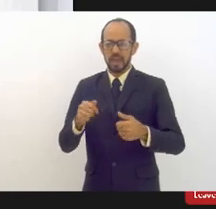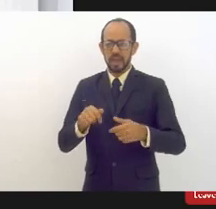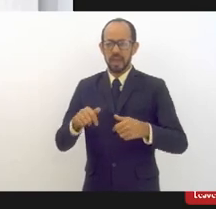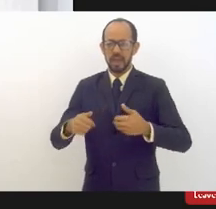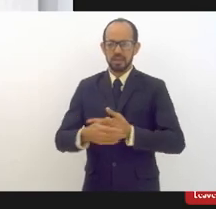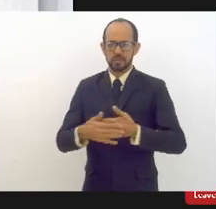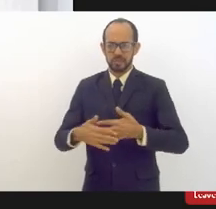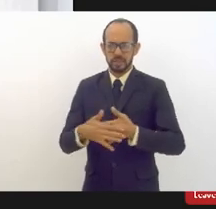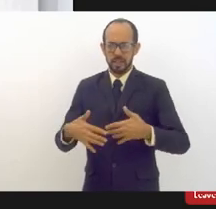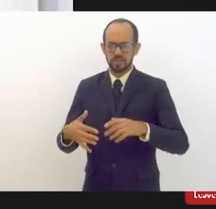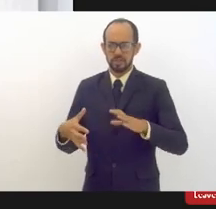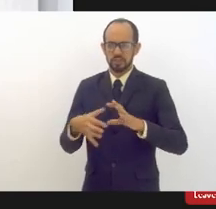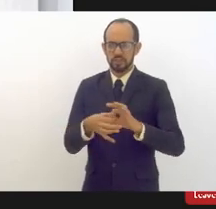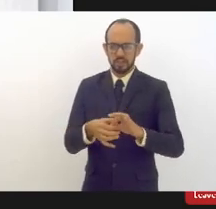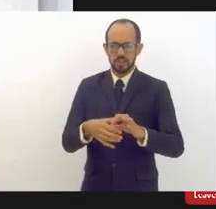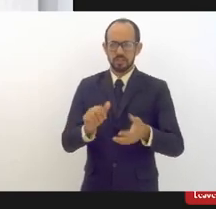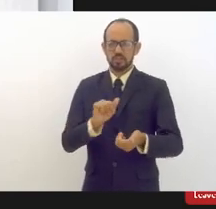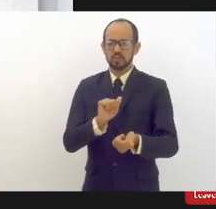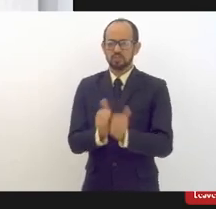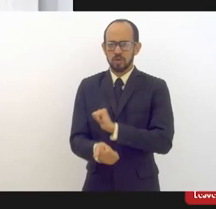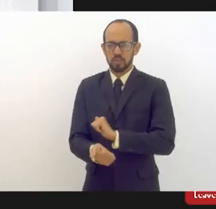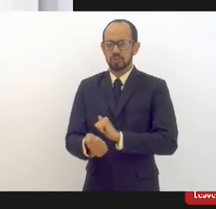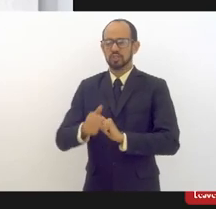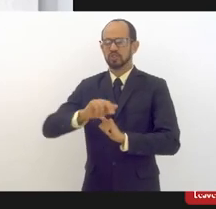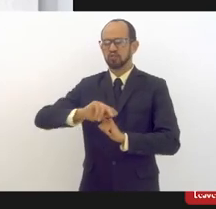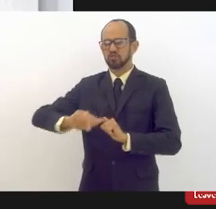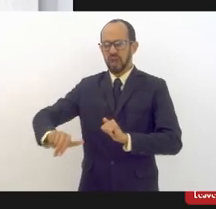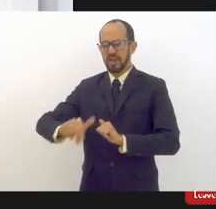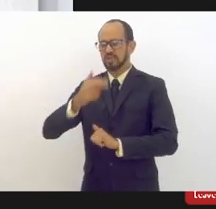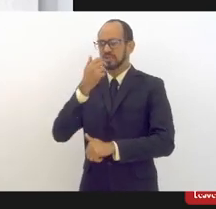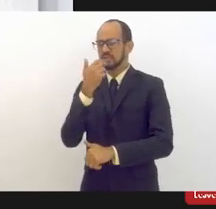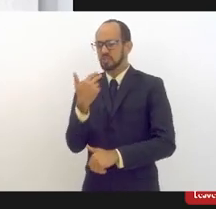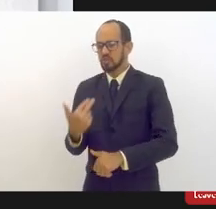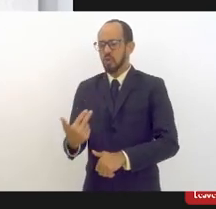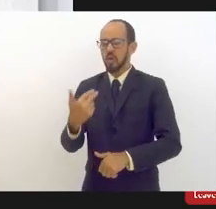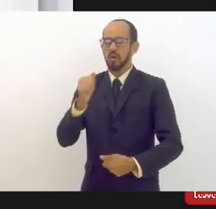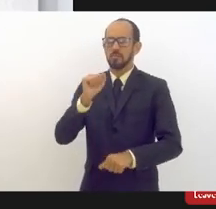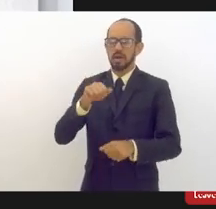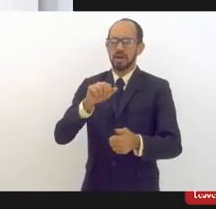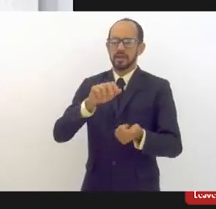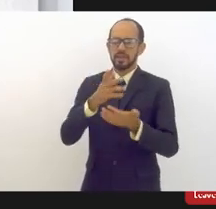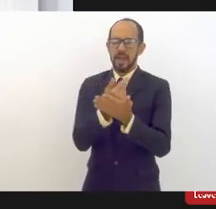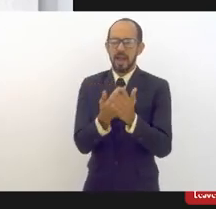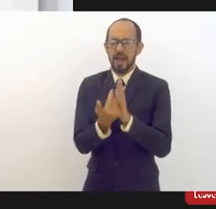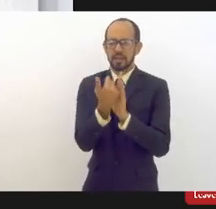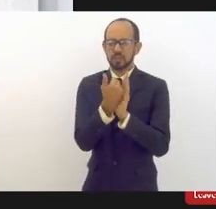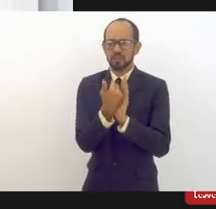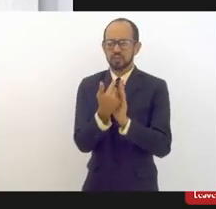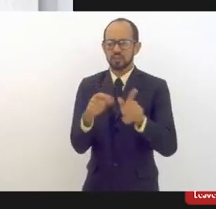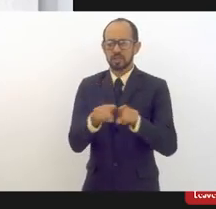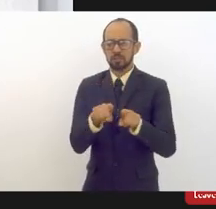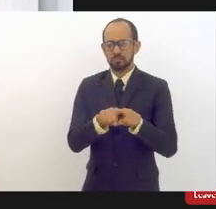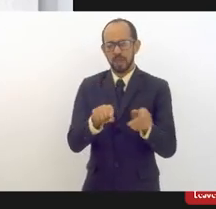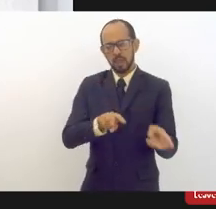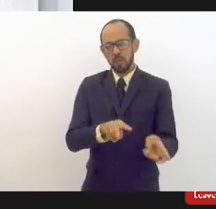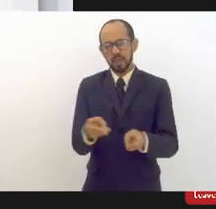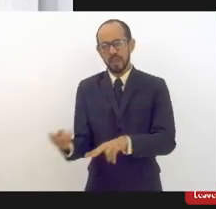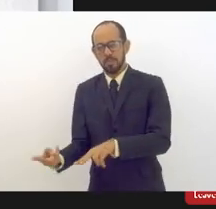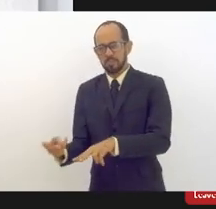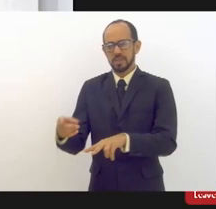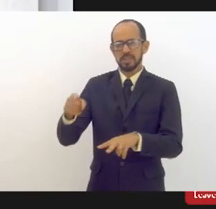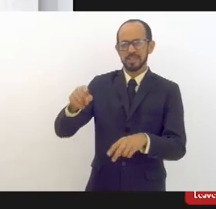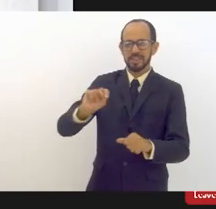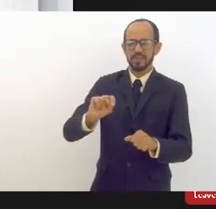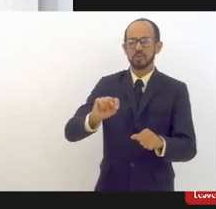contraturno, esportivas, de idioma, de cultura, de artes, e o Encaminhando à Universidade, que também é desenvolvido